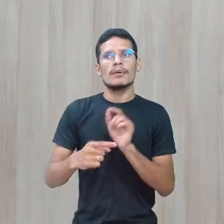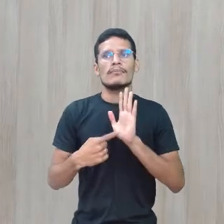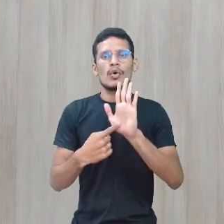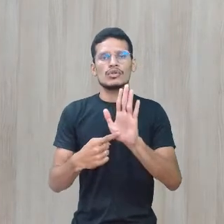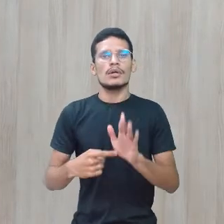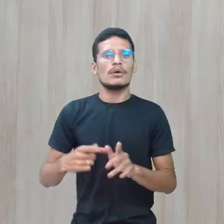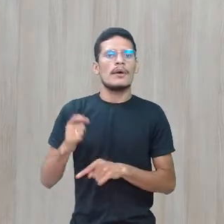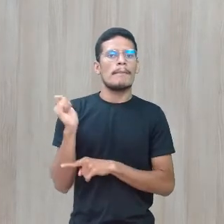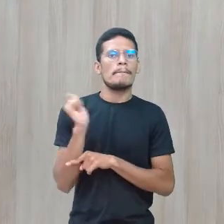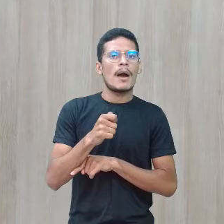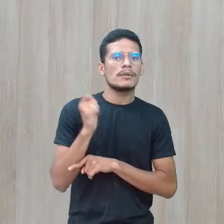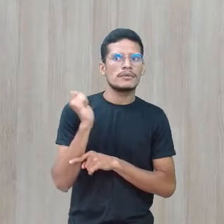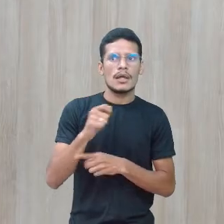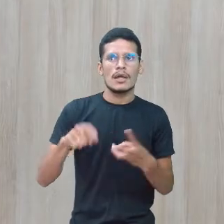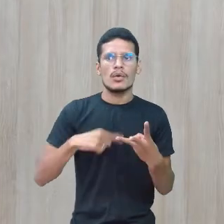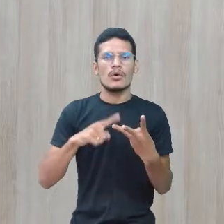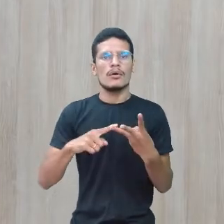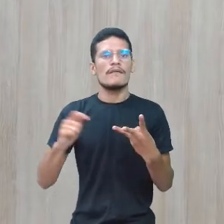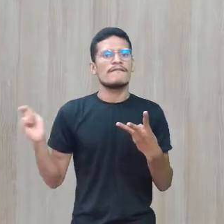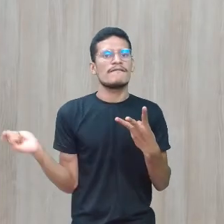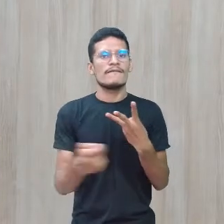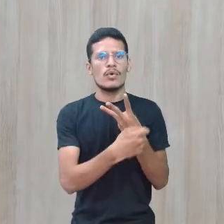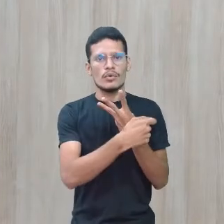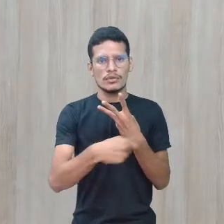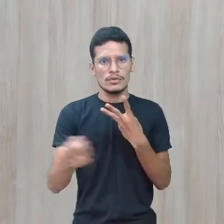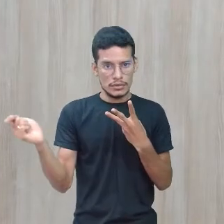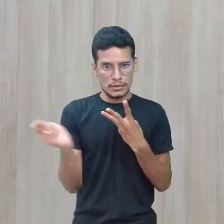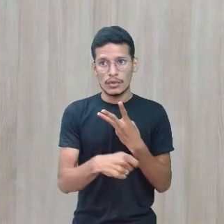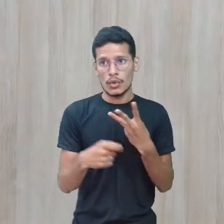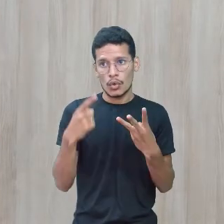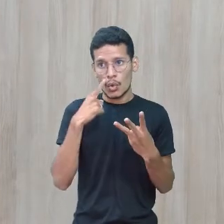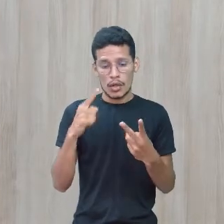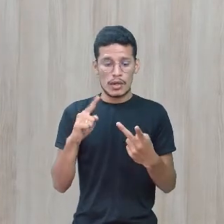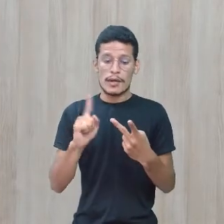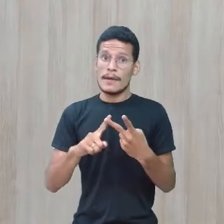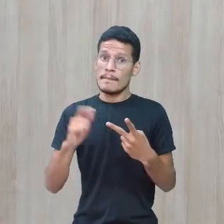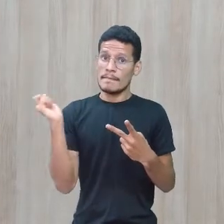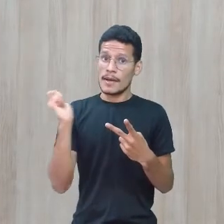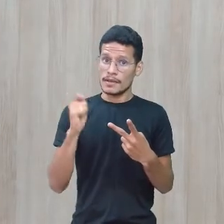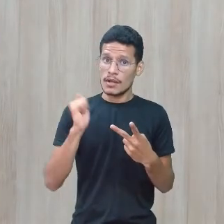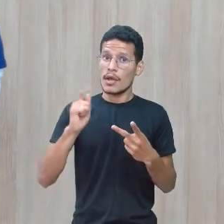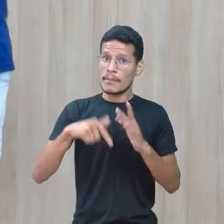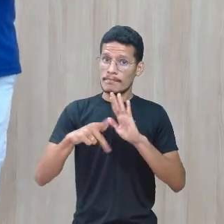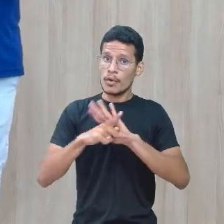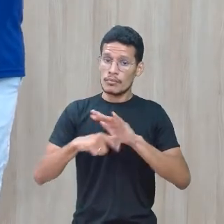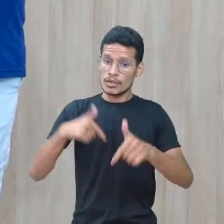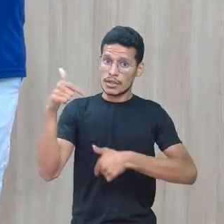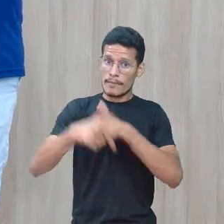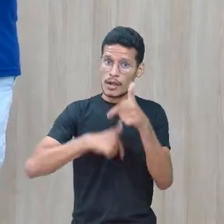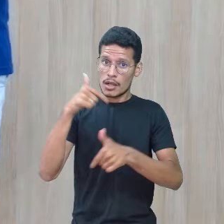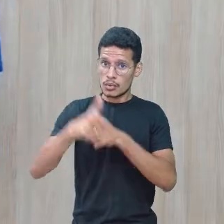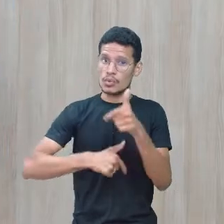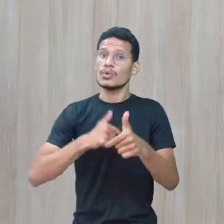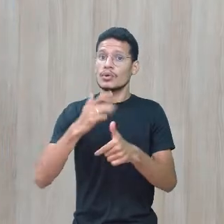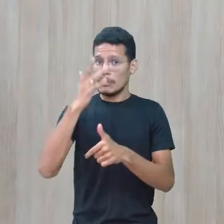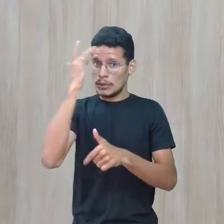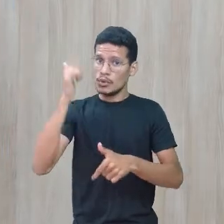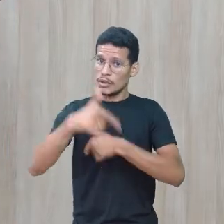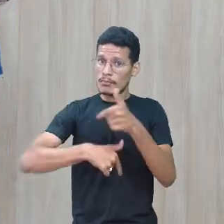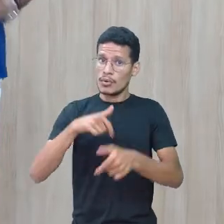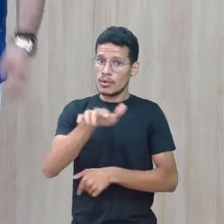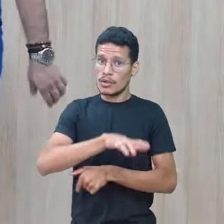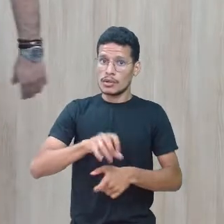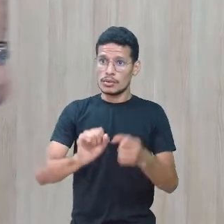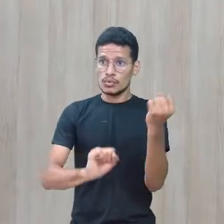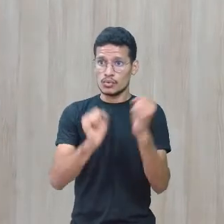aqui, né, que incorpora aqui o martelo, né, e a foice. Né. Martelo aqui, ó, sinônimo, né, dos trabalhadores, representação dos trabalhadores da